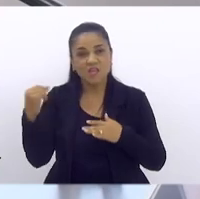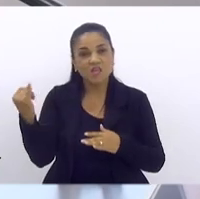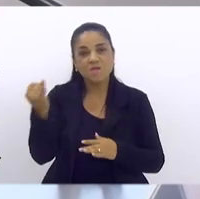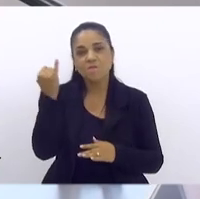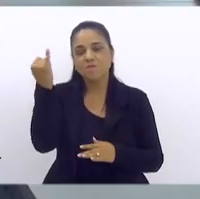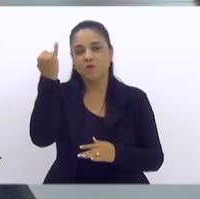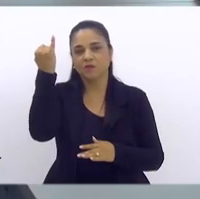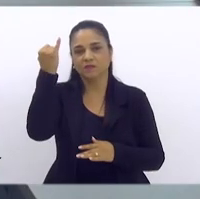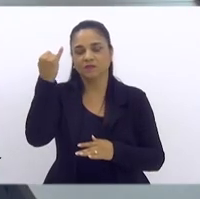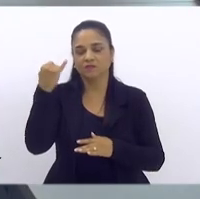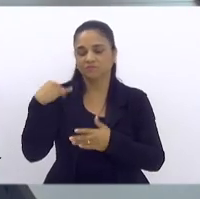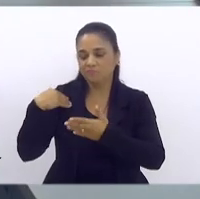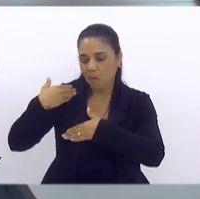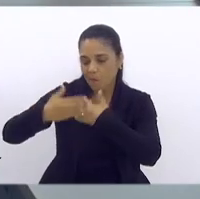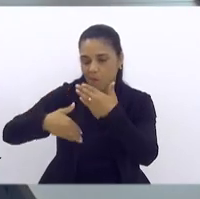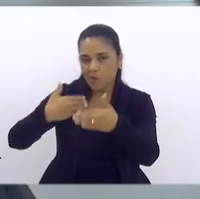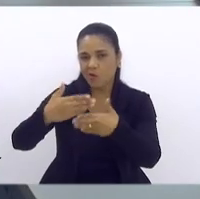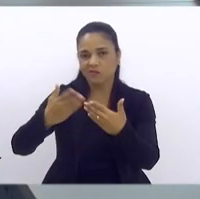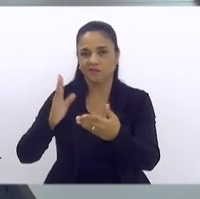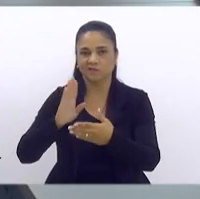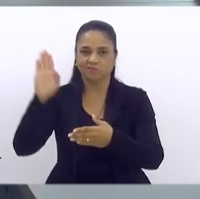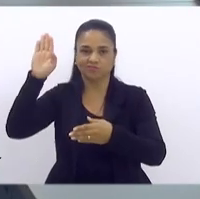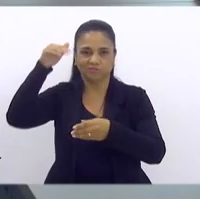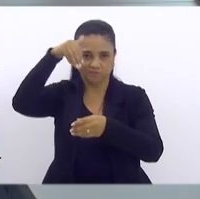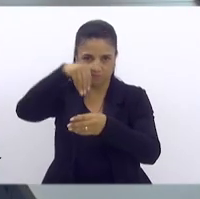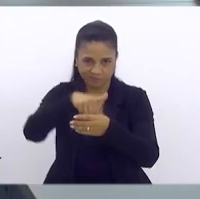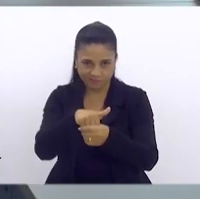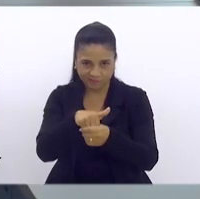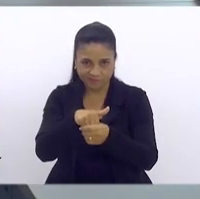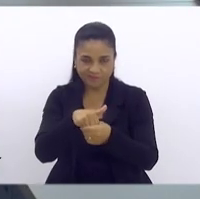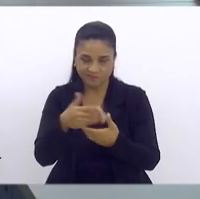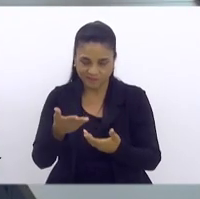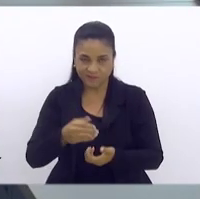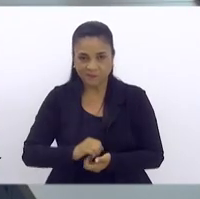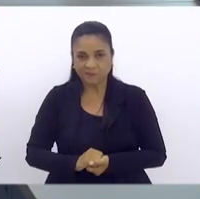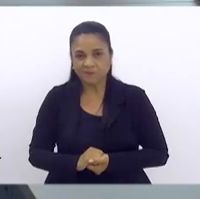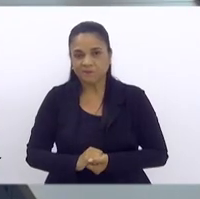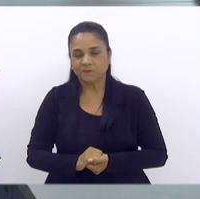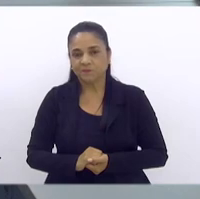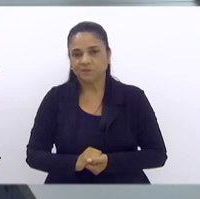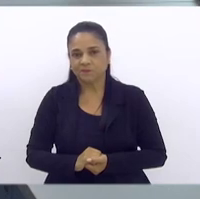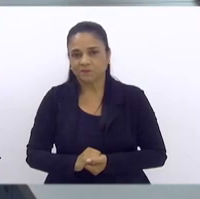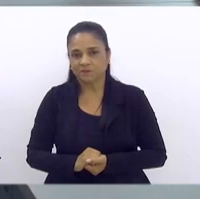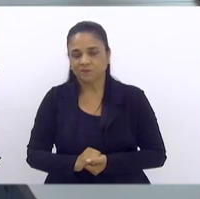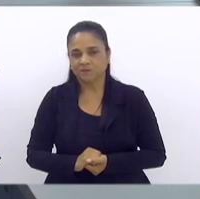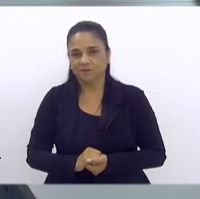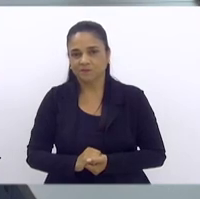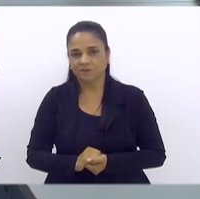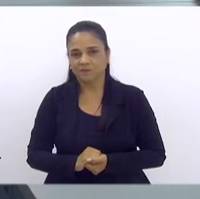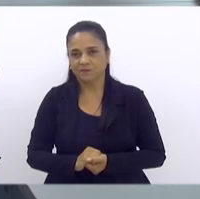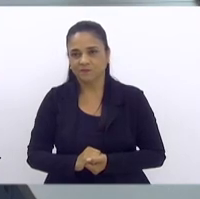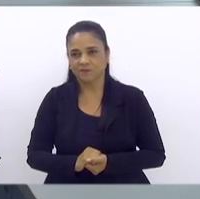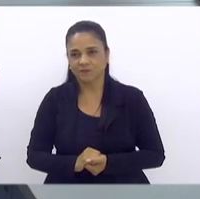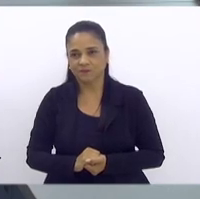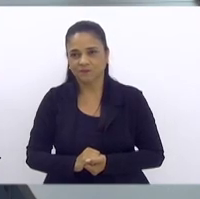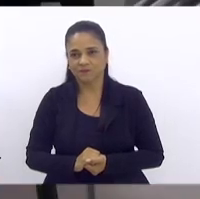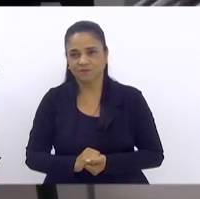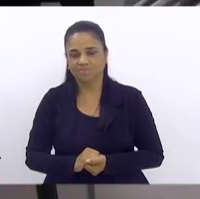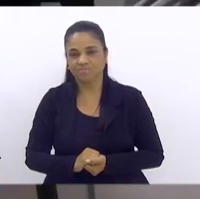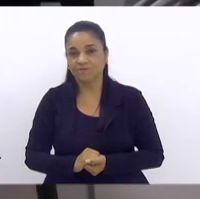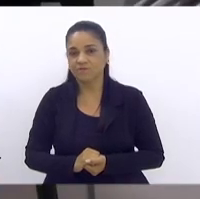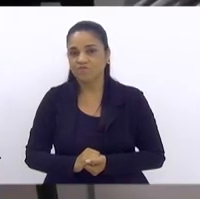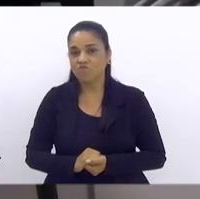importante no processo eleitoral. você